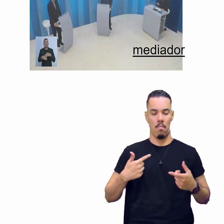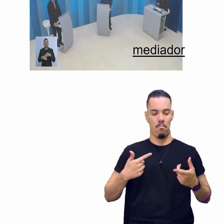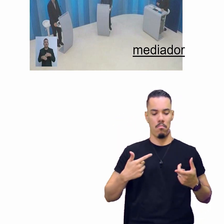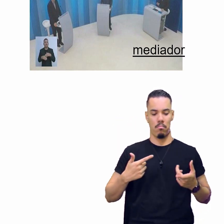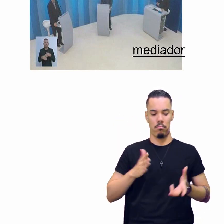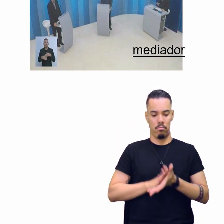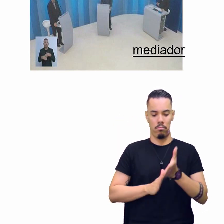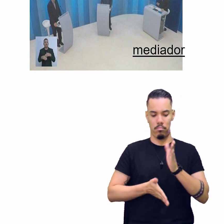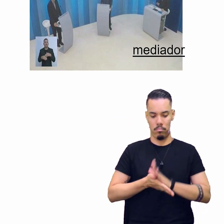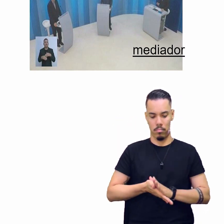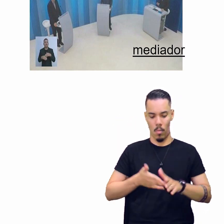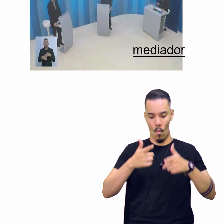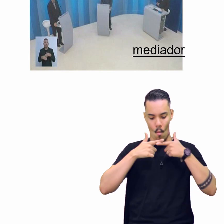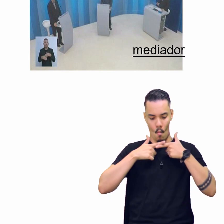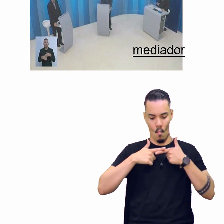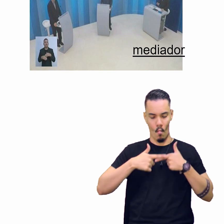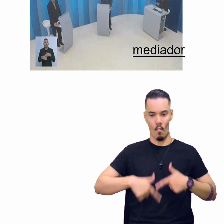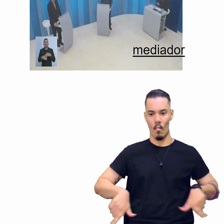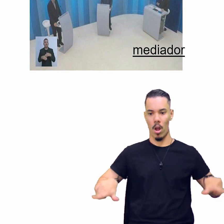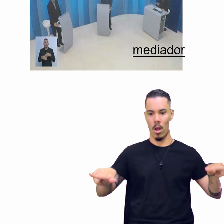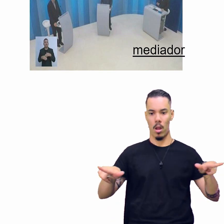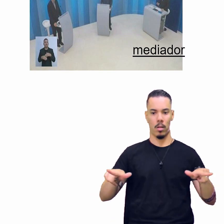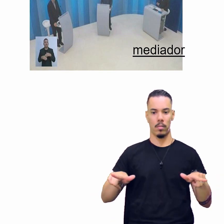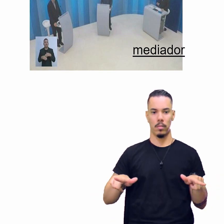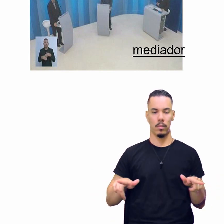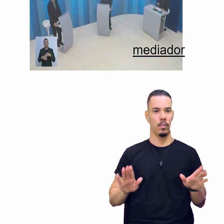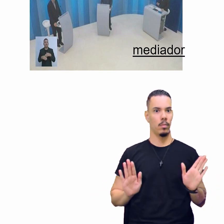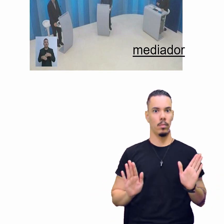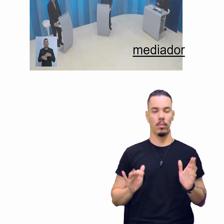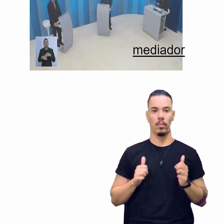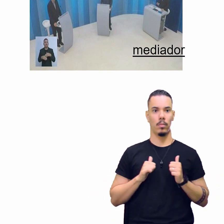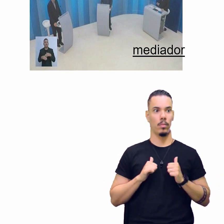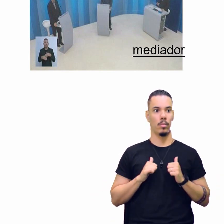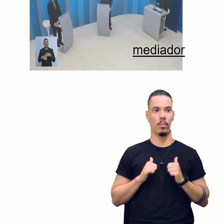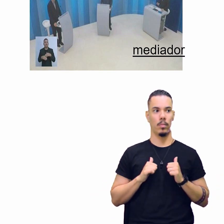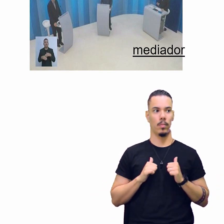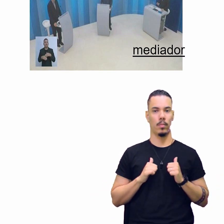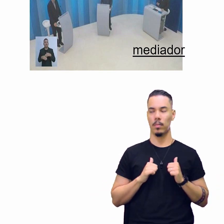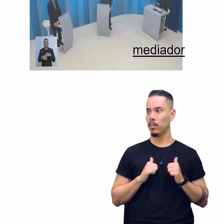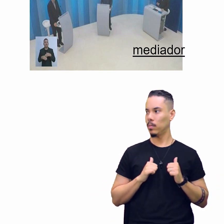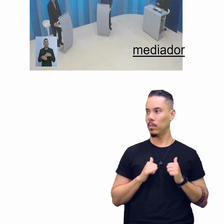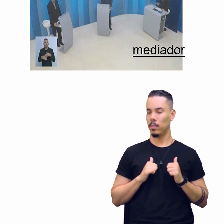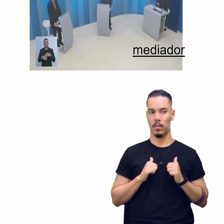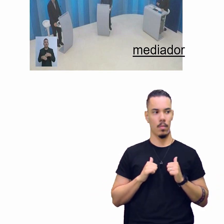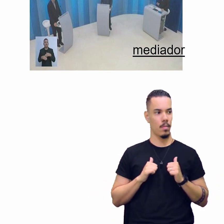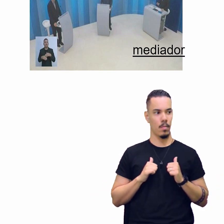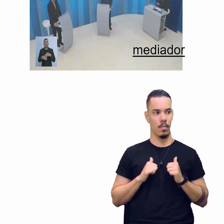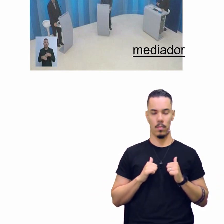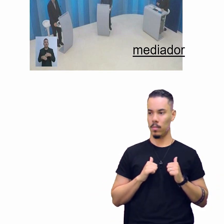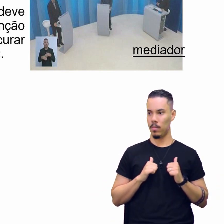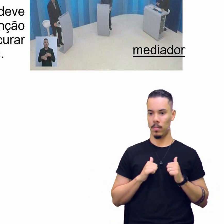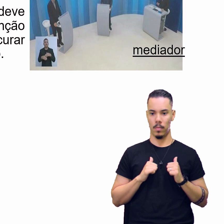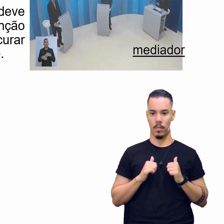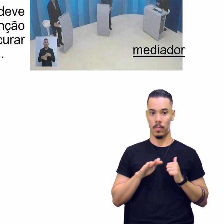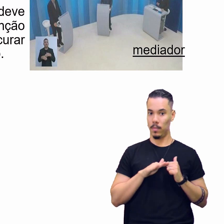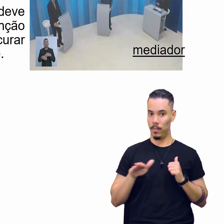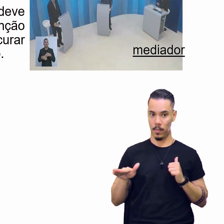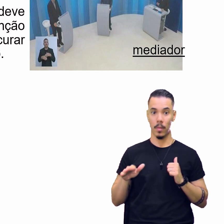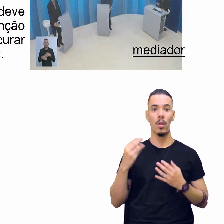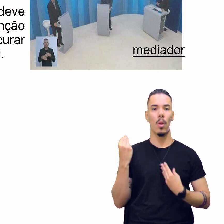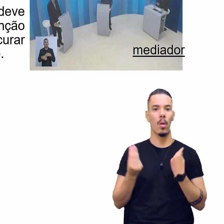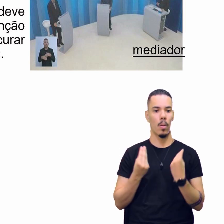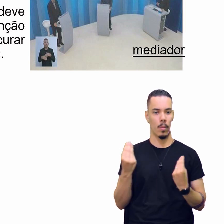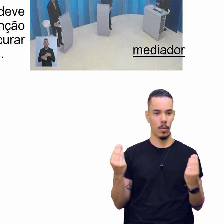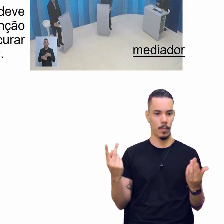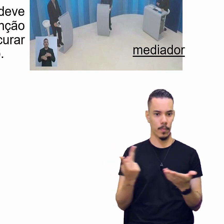né? Nem puxar a sardinha para um lado, nem para o outro. É neutro, já diz tudo. Como ocorre,